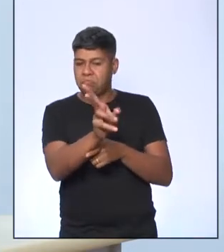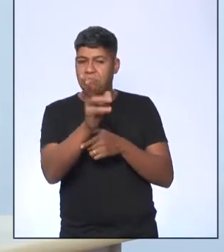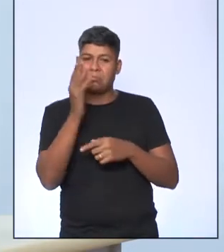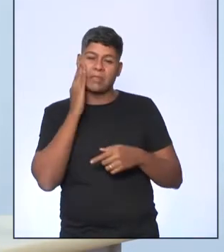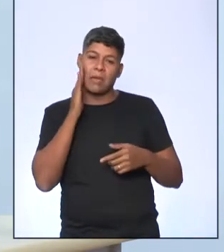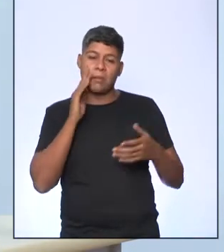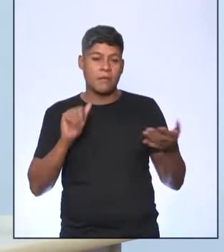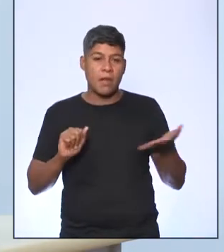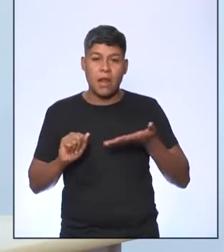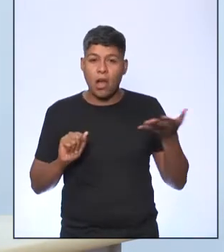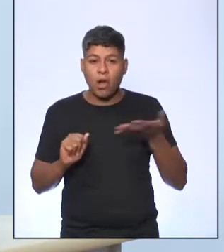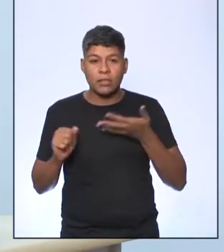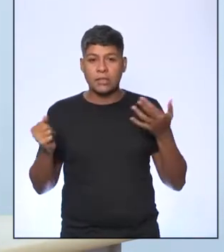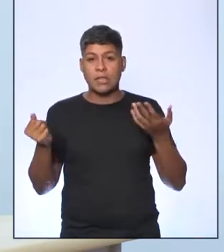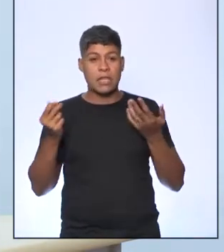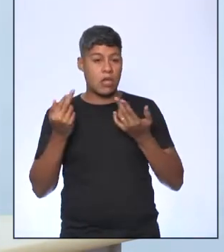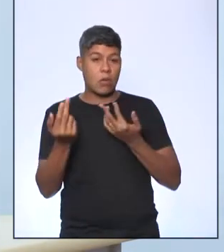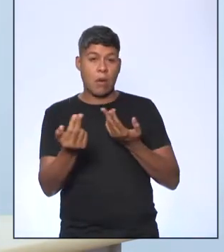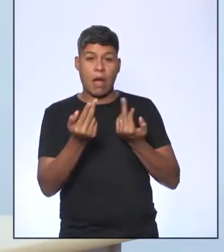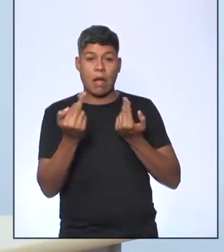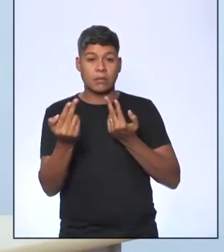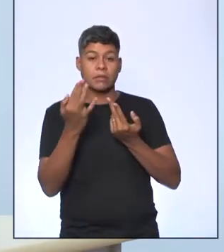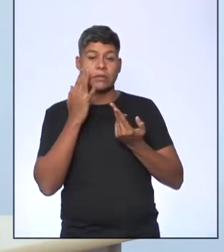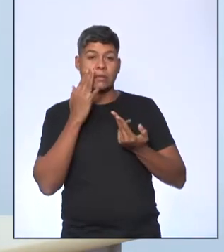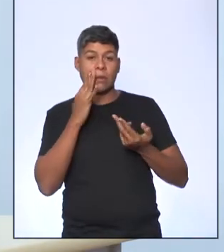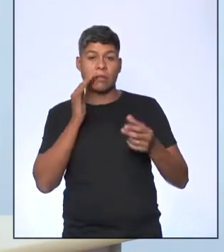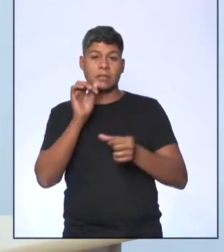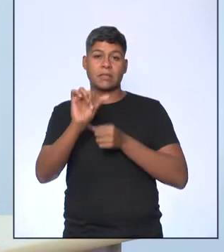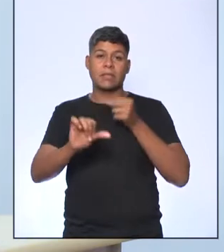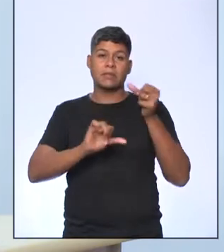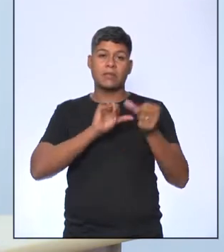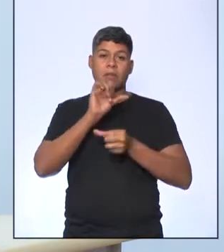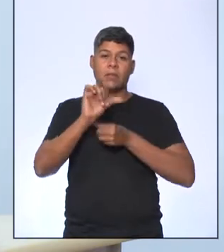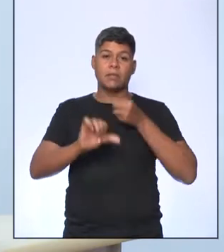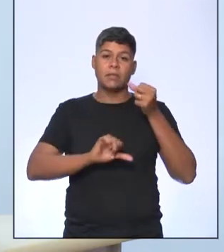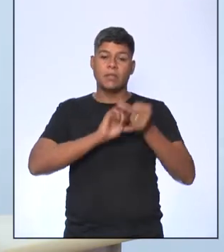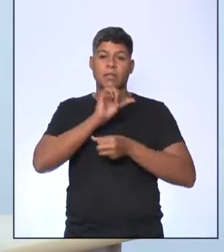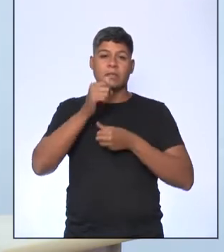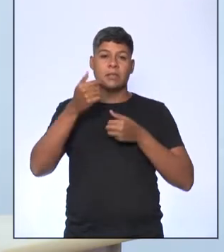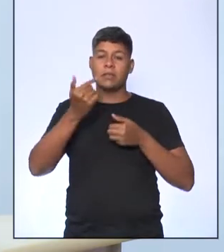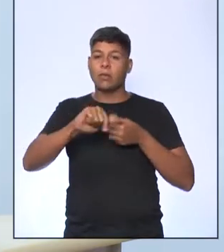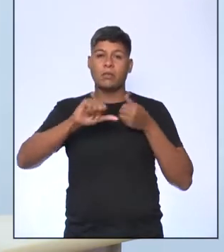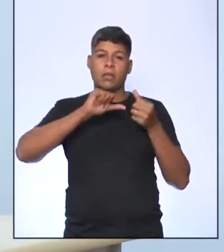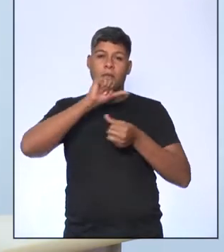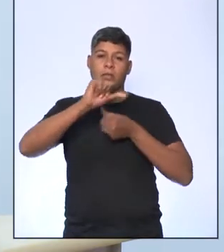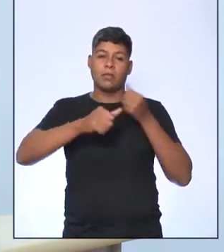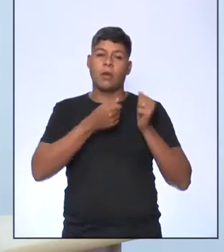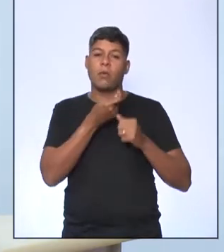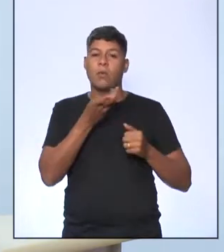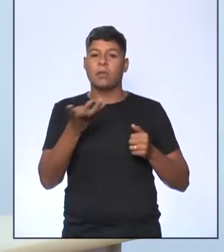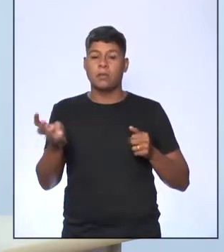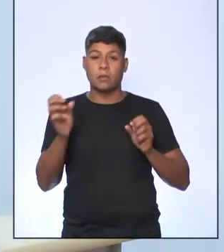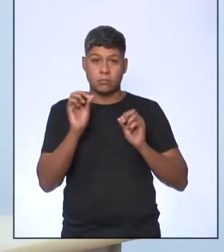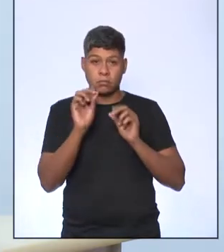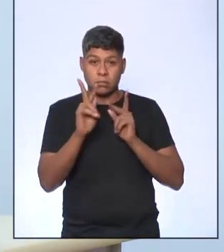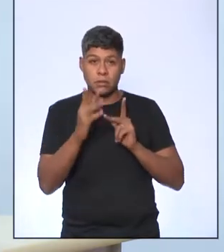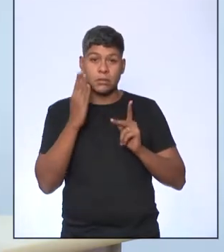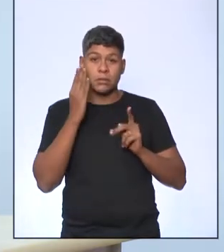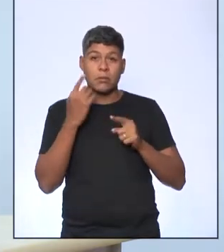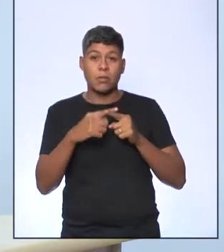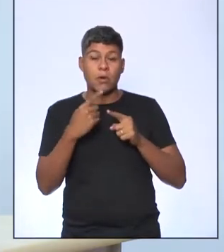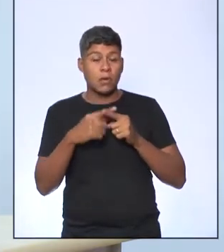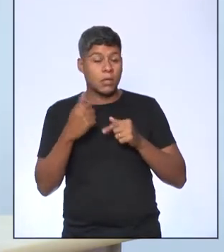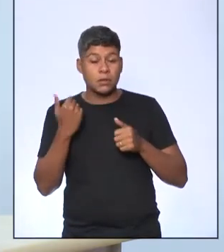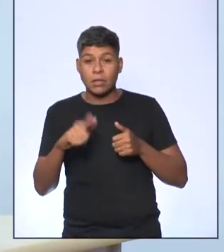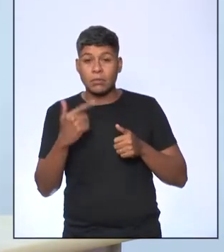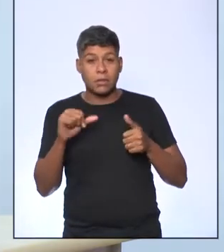como as velocidades são iguais, essa nossa transformação ela não tem alterações nas quantidades, tá? Então, por que ela